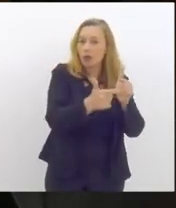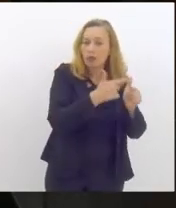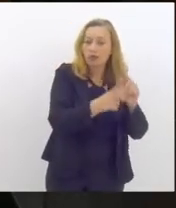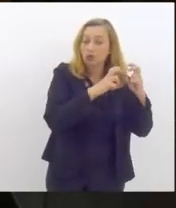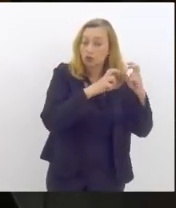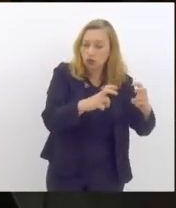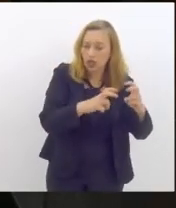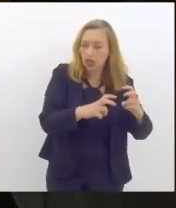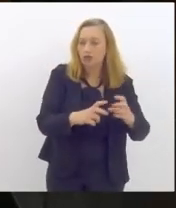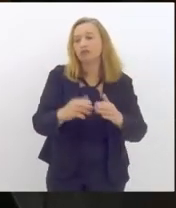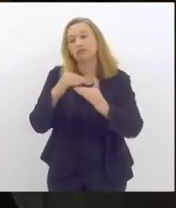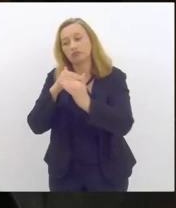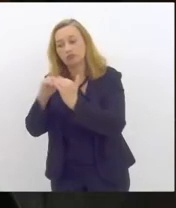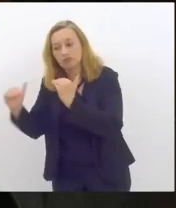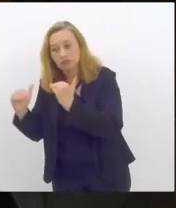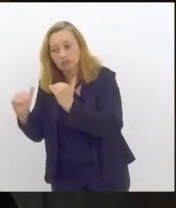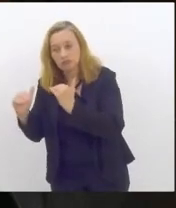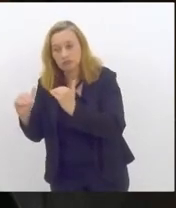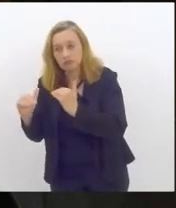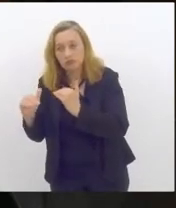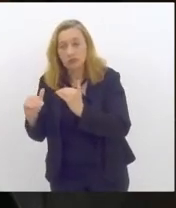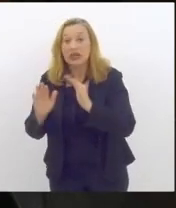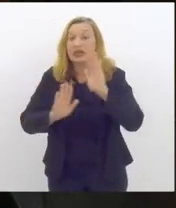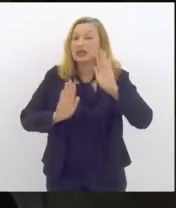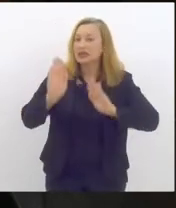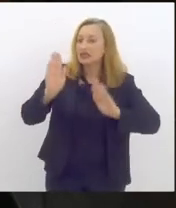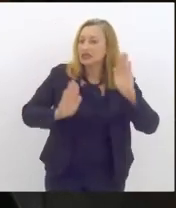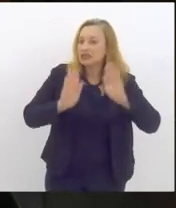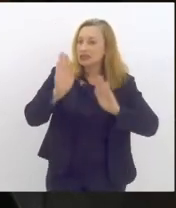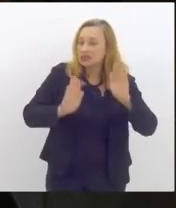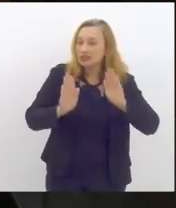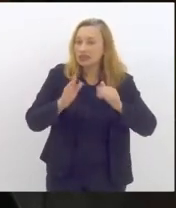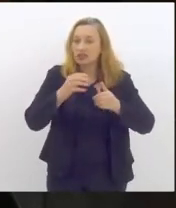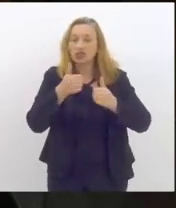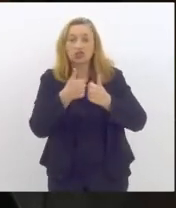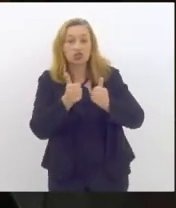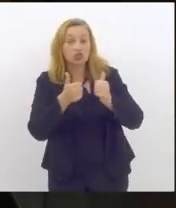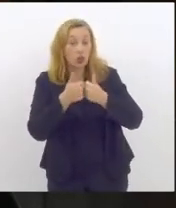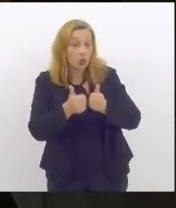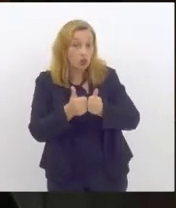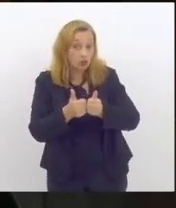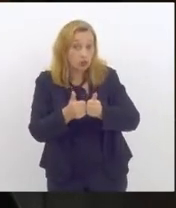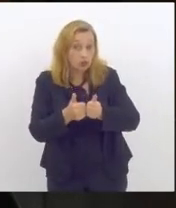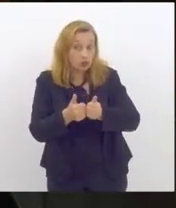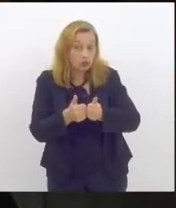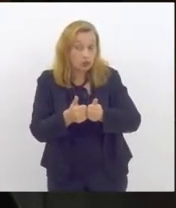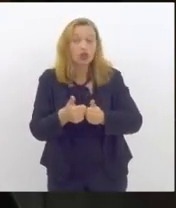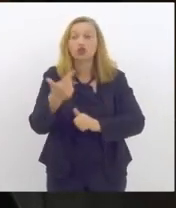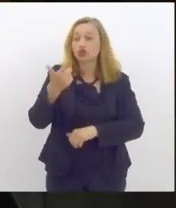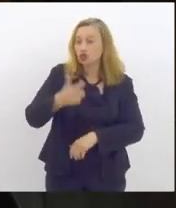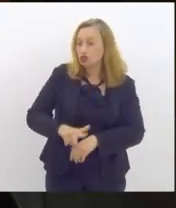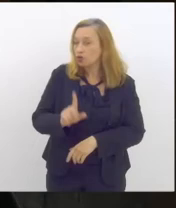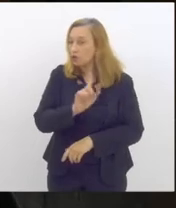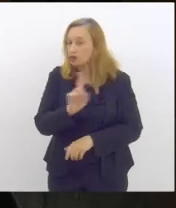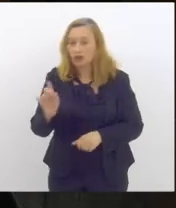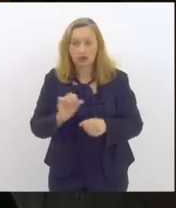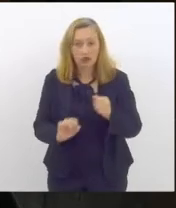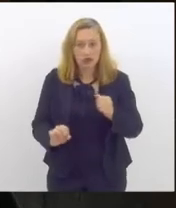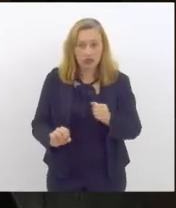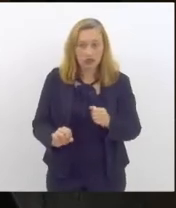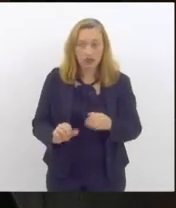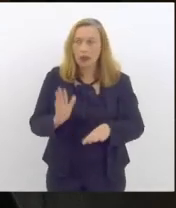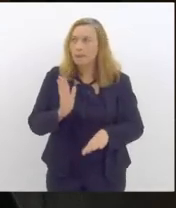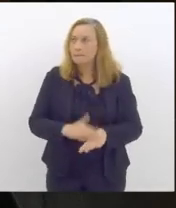trem é problema no metrô a licitação das linhas de ônibus intermunicipais mais uma vez não foi feita